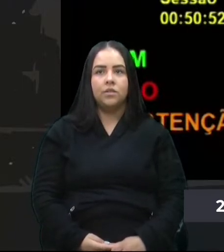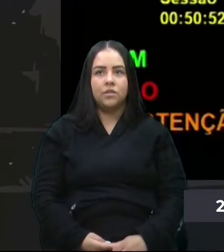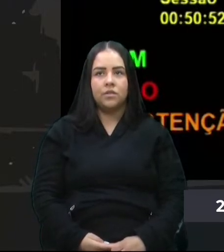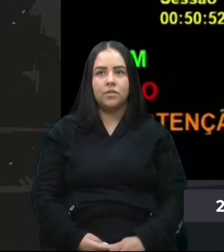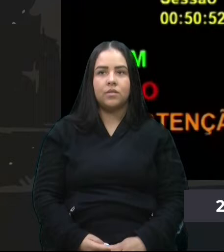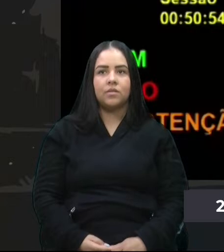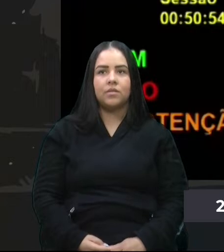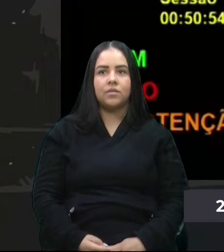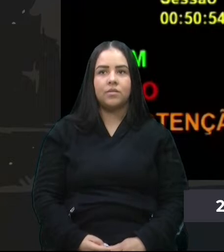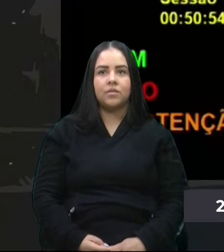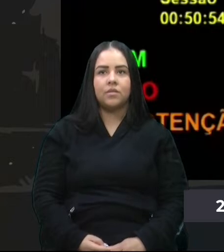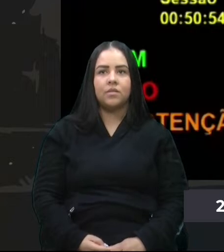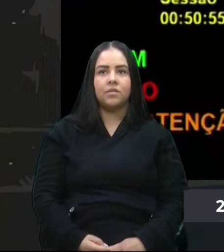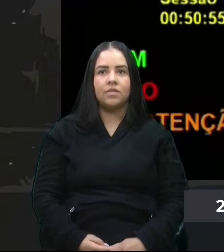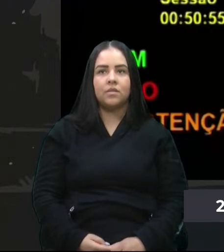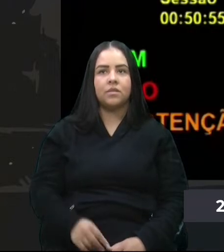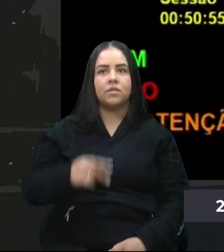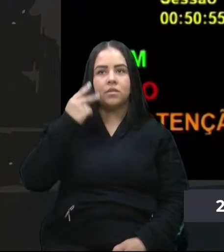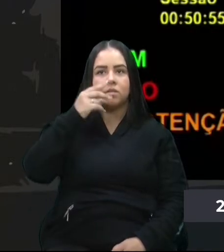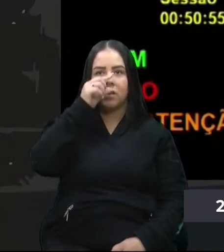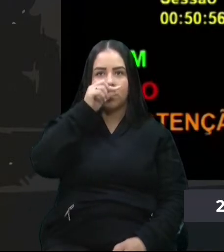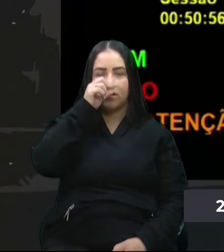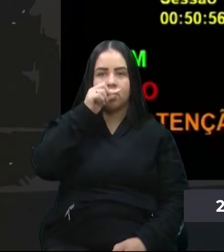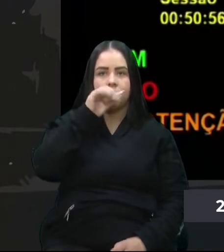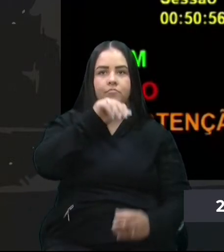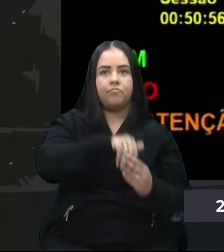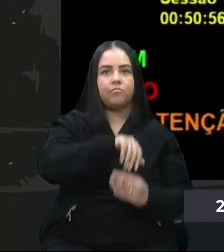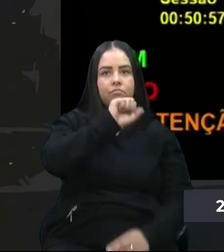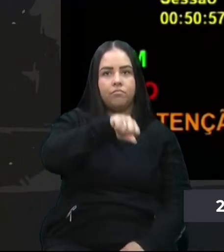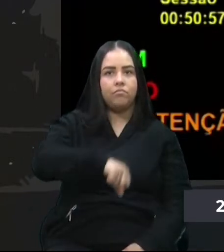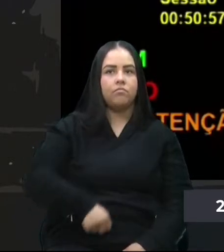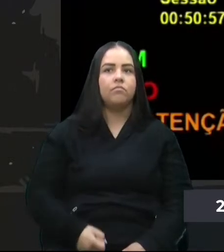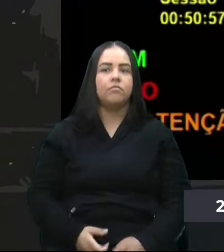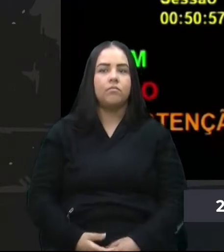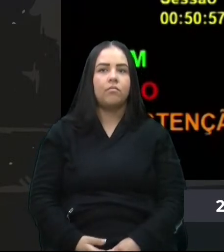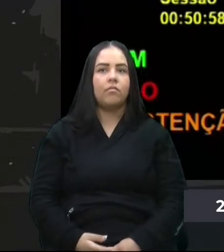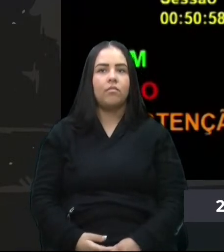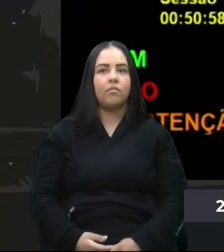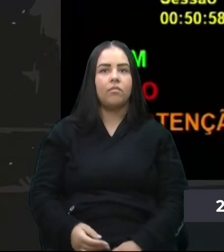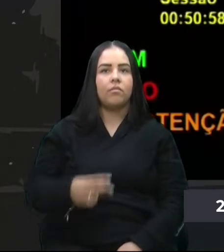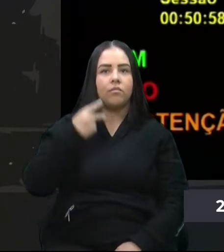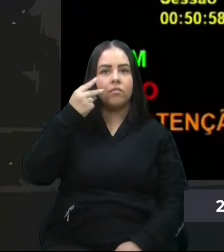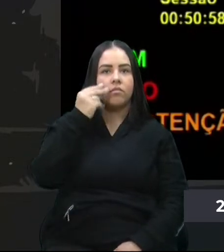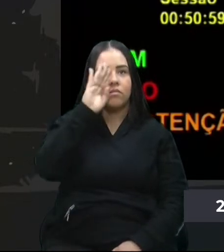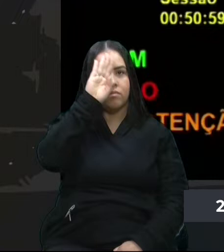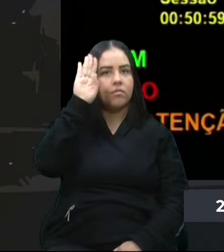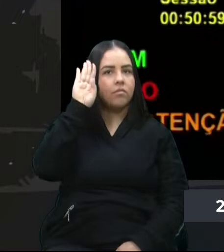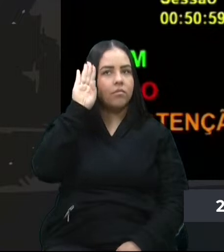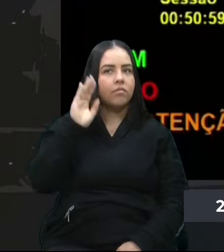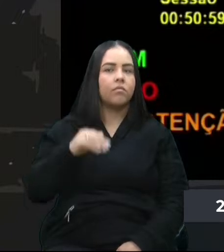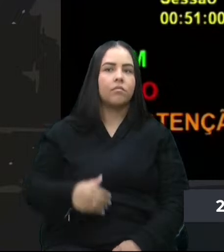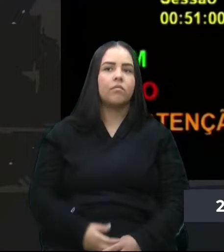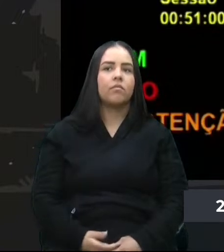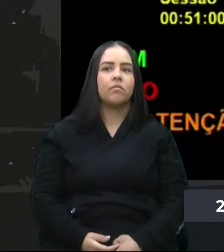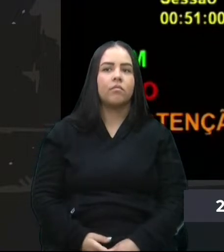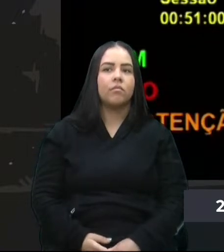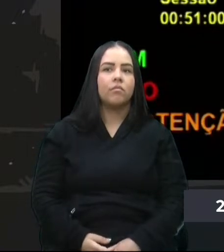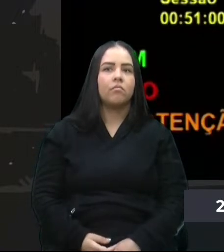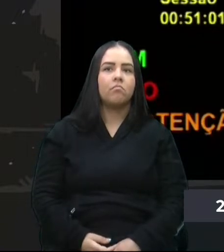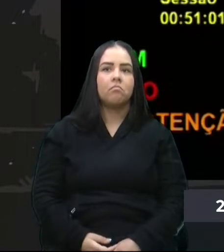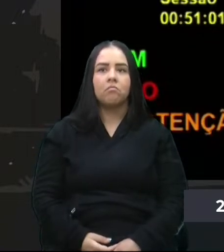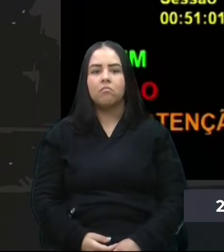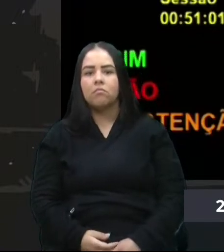Vereador Sandro Fantinel? Vota sim. Vereador Adriano Bressan? Não sei, não estou vendo, Adriano.